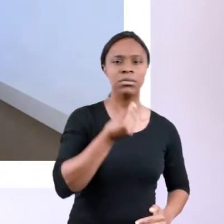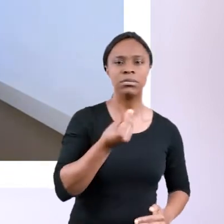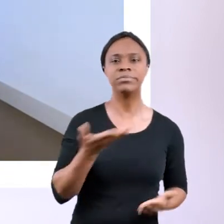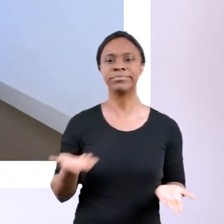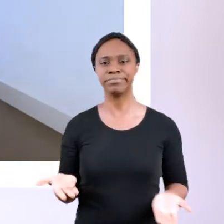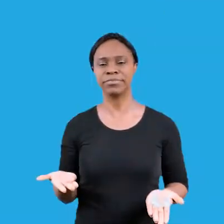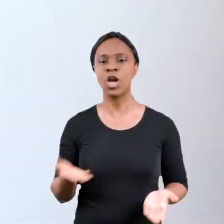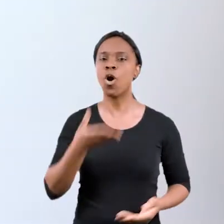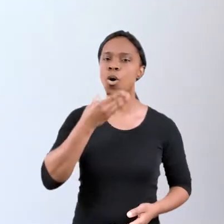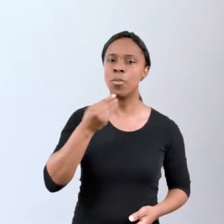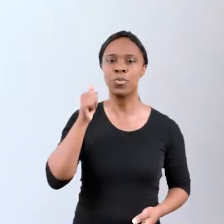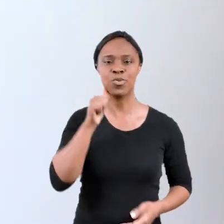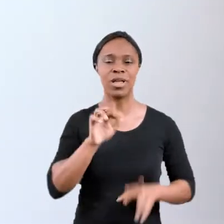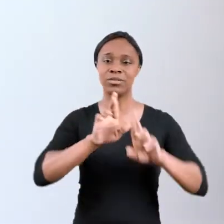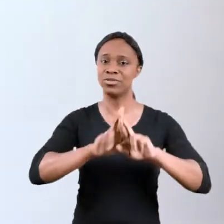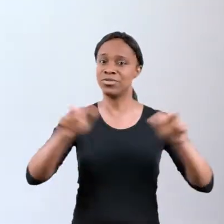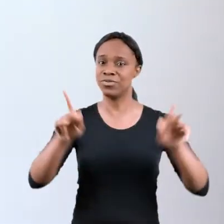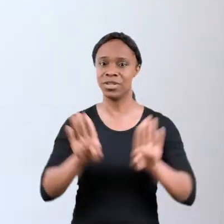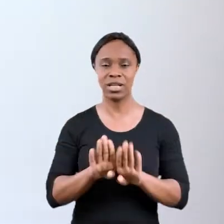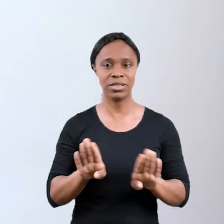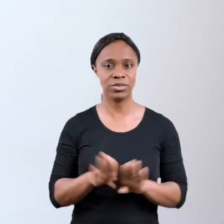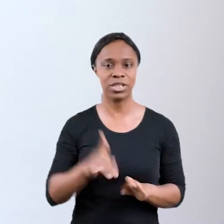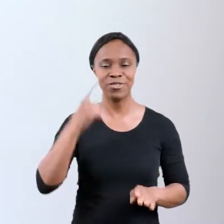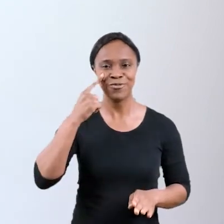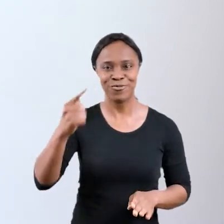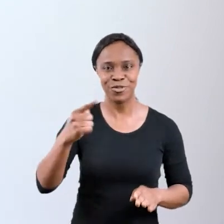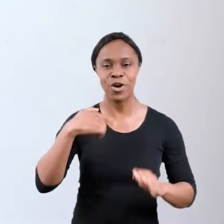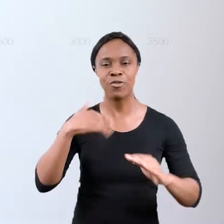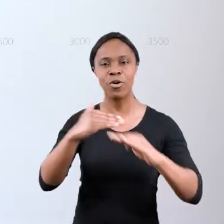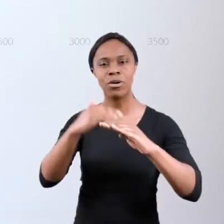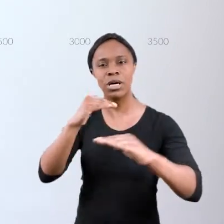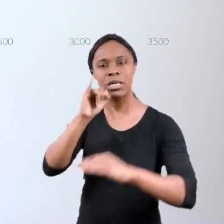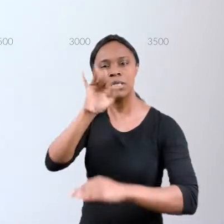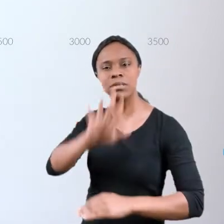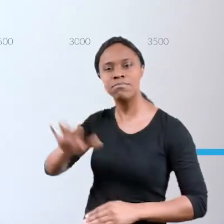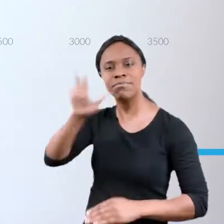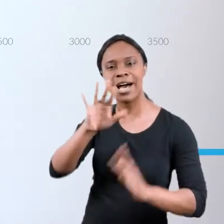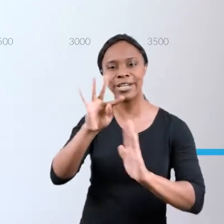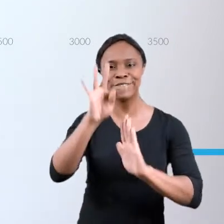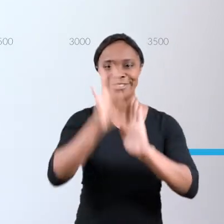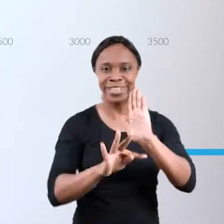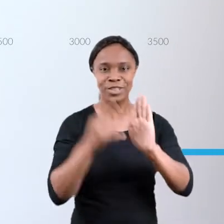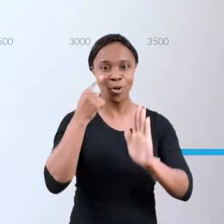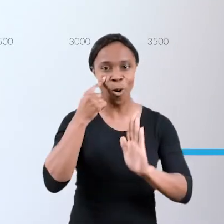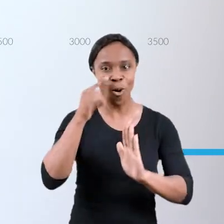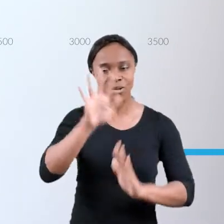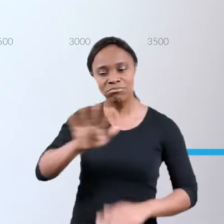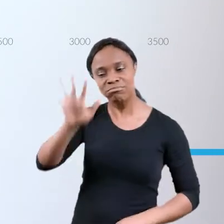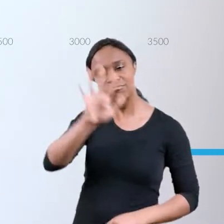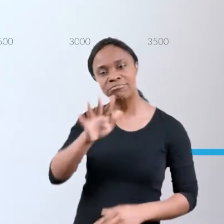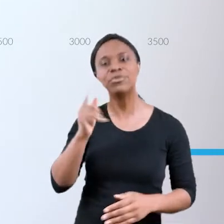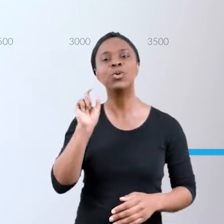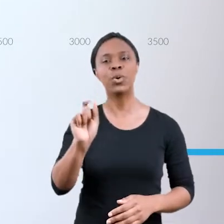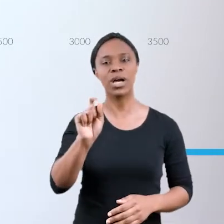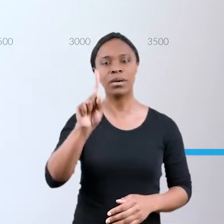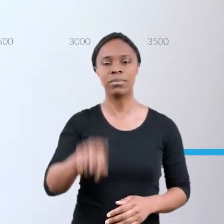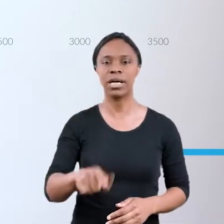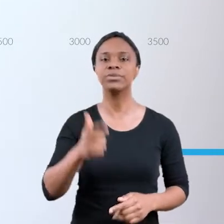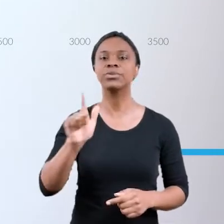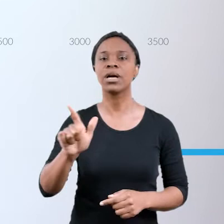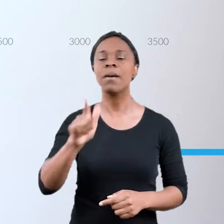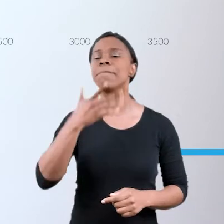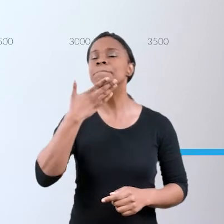e mulheres. Repare neste infográfico de rendimento médio mensal das pessoas. Mais uma vez, a